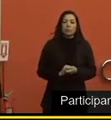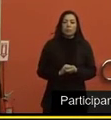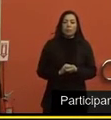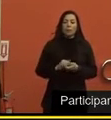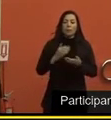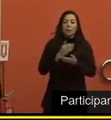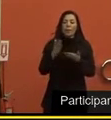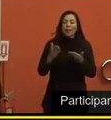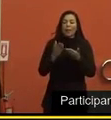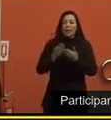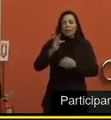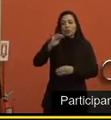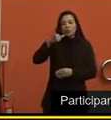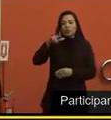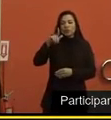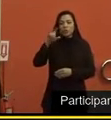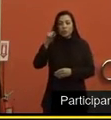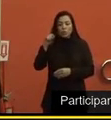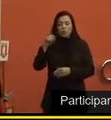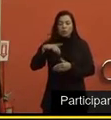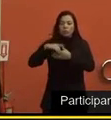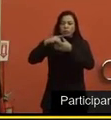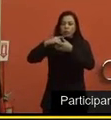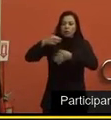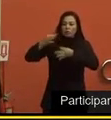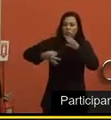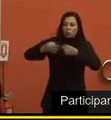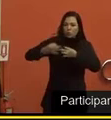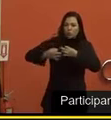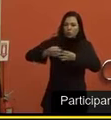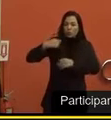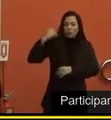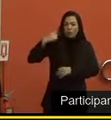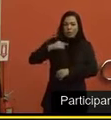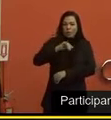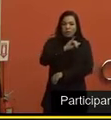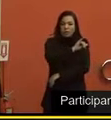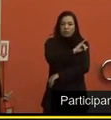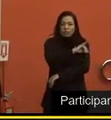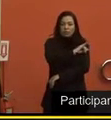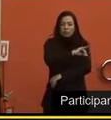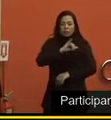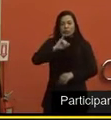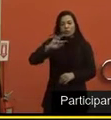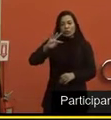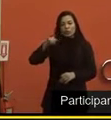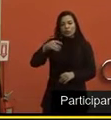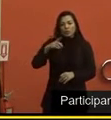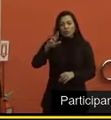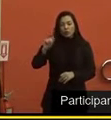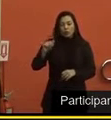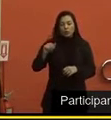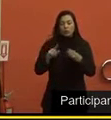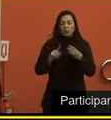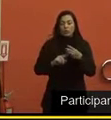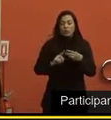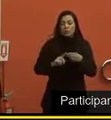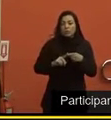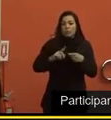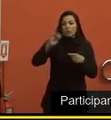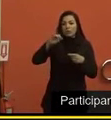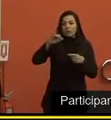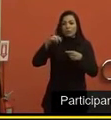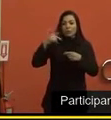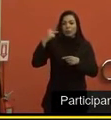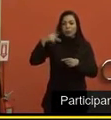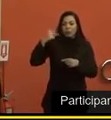excelentíssimo senhor doutor Tiago Fernandes de Barros, juiz de direito, TJRJ; excelentíssimo senhor doutor Tiago Belém Ferreira,